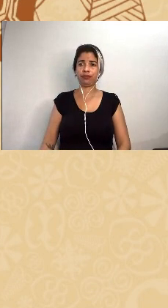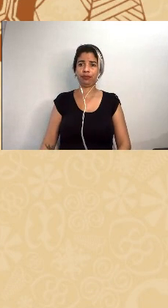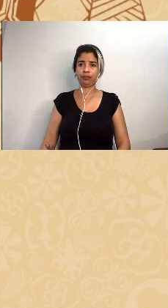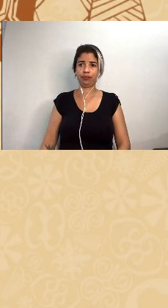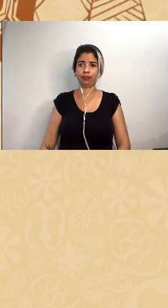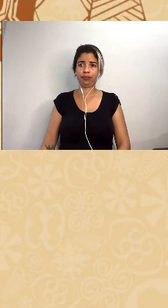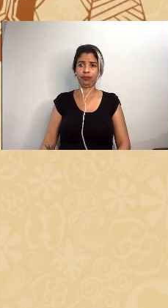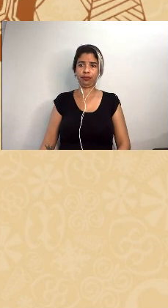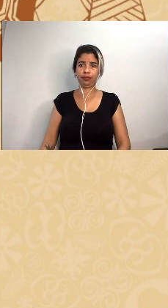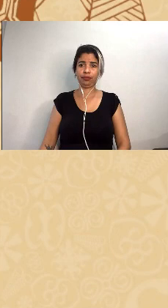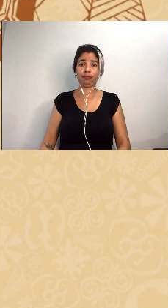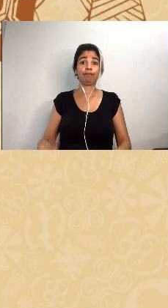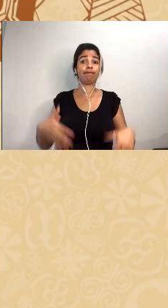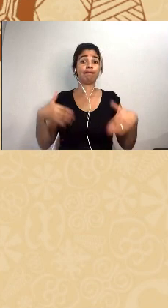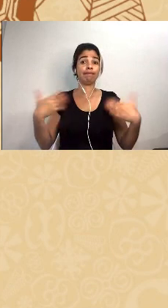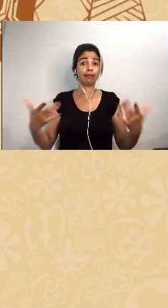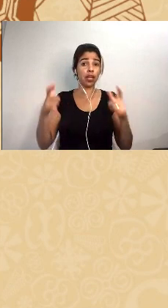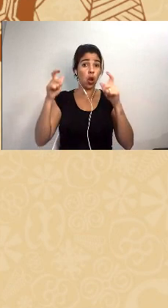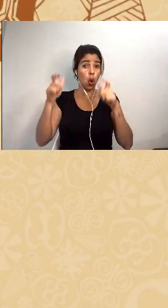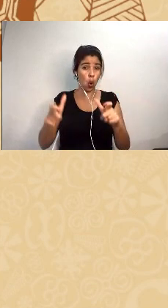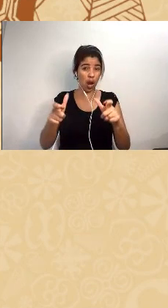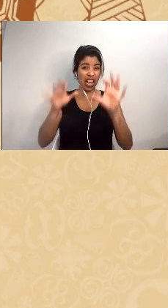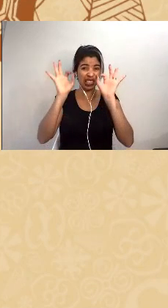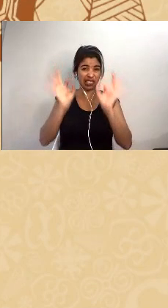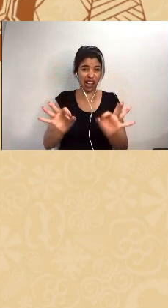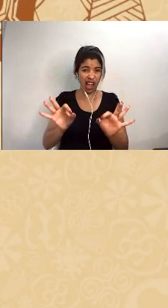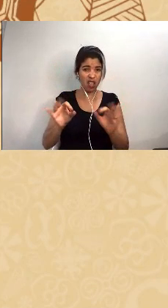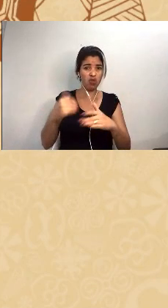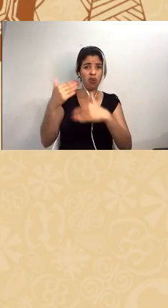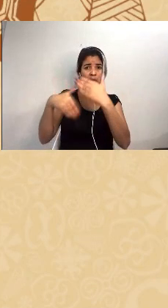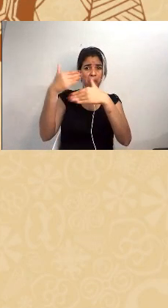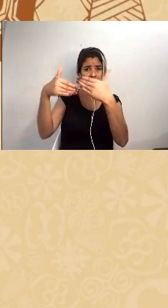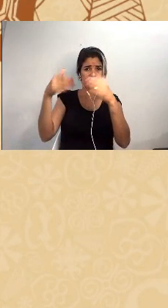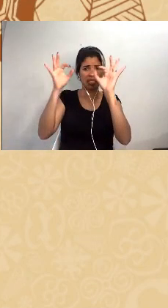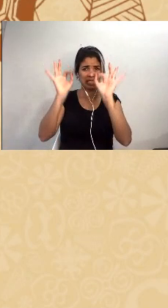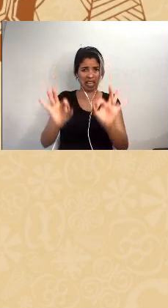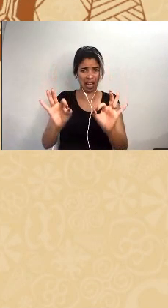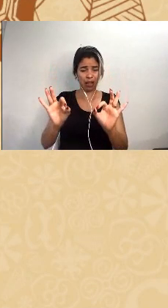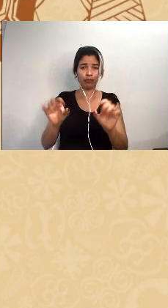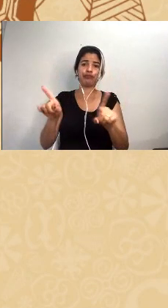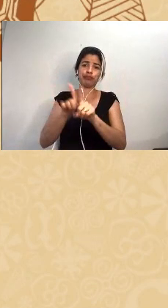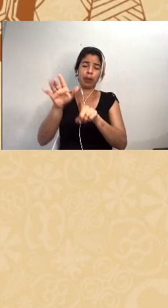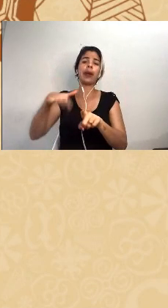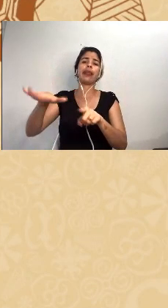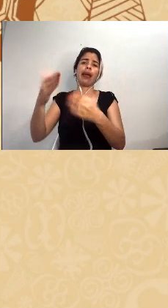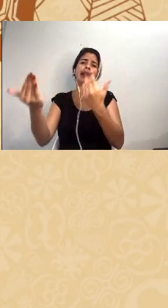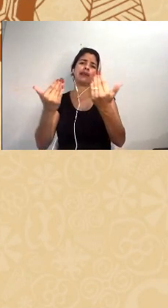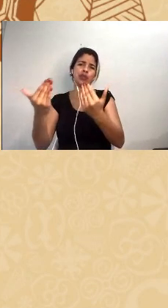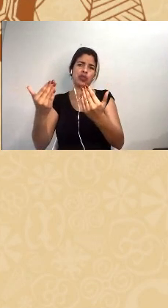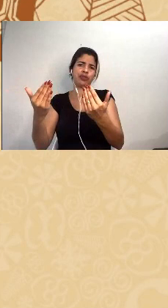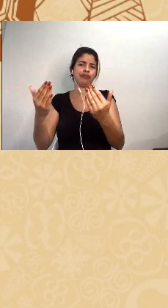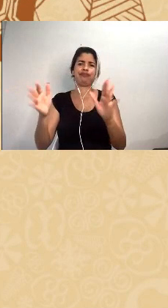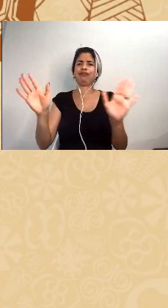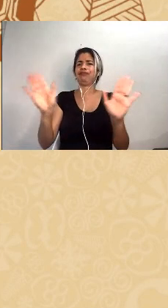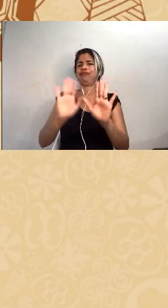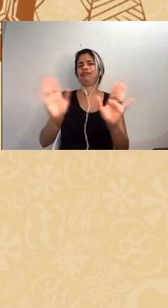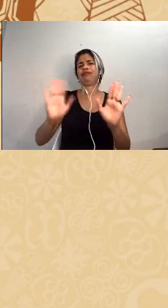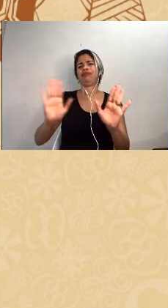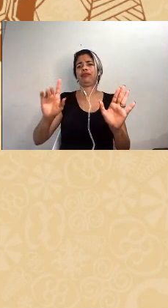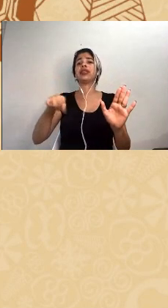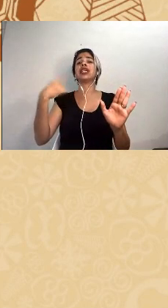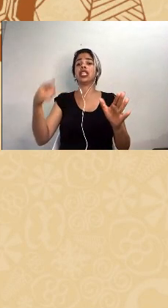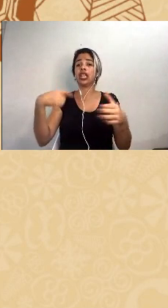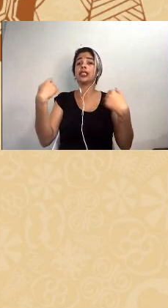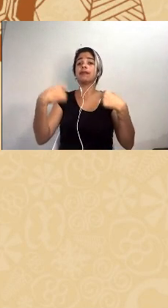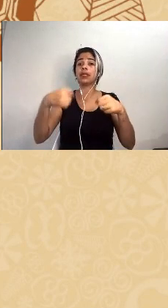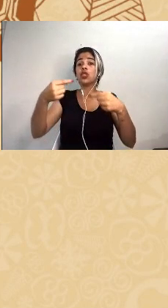Então, não é esse o lugar e não é essa a construção, inclusive do ponto de vista psicológico, que precisamos dialogar e debater aqui. Gente,